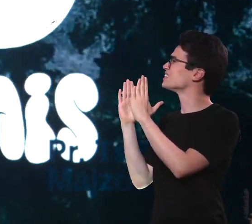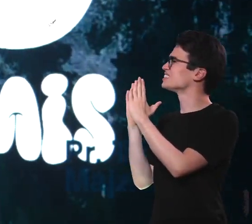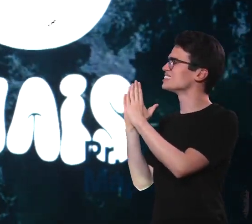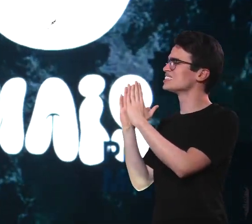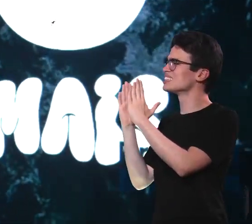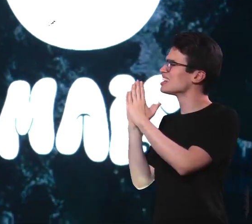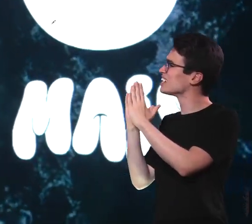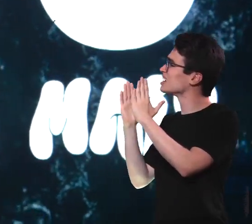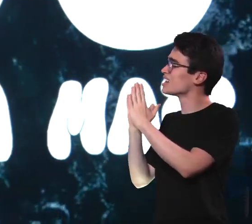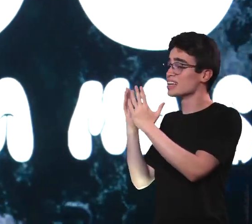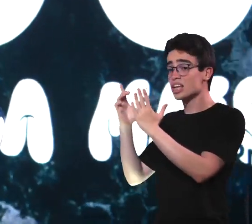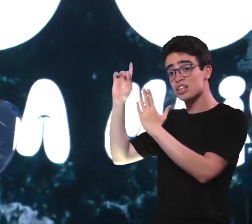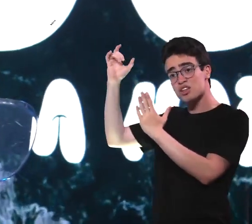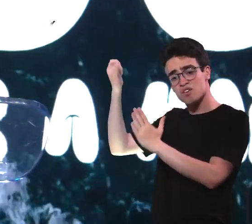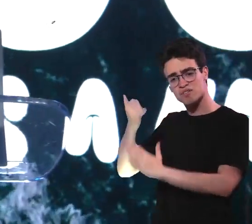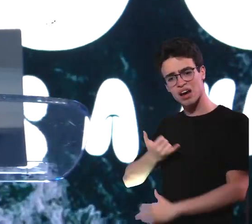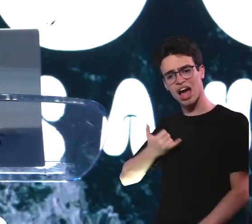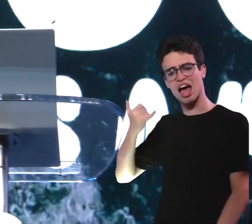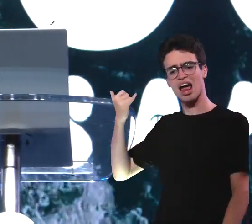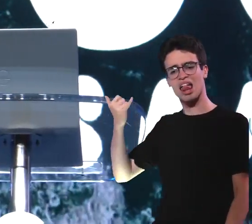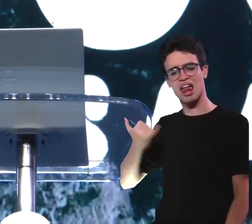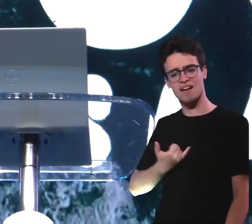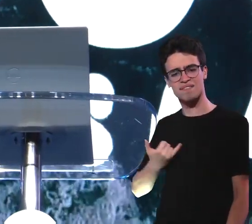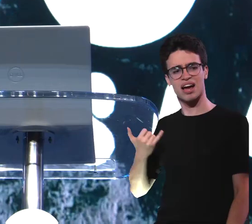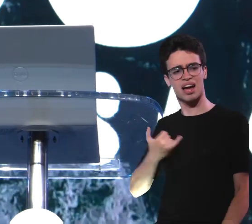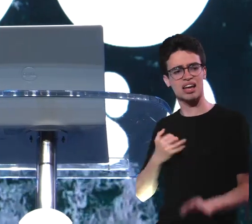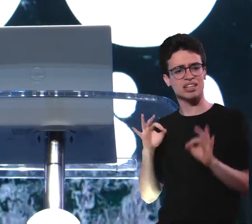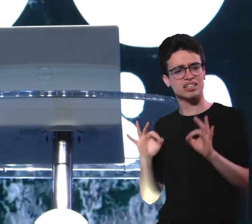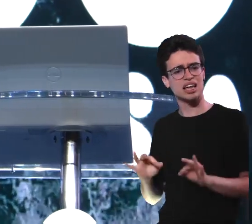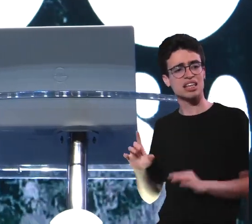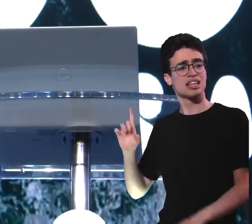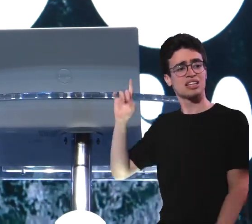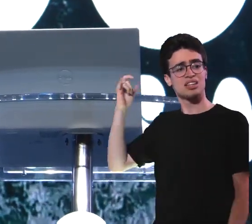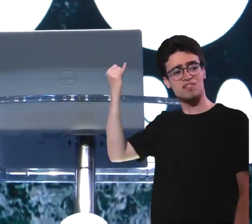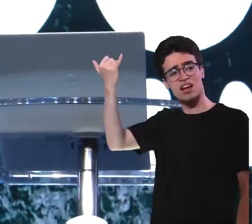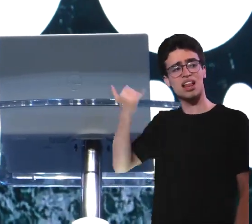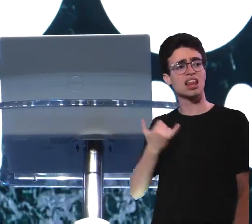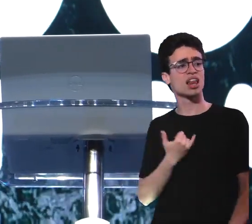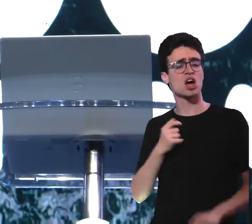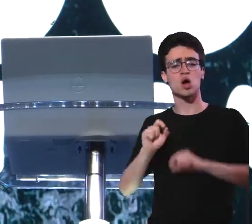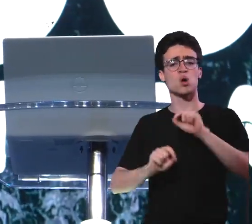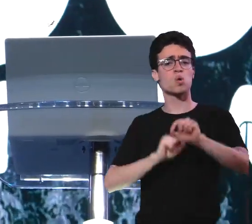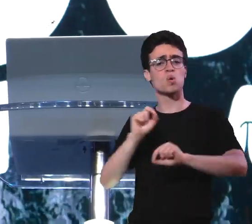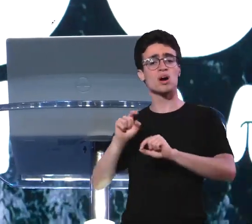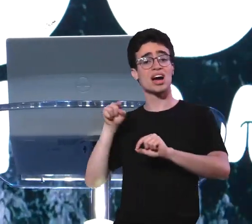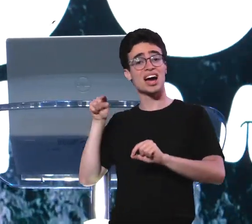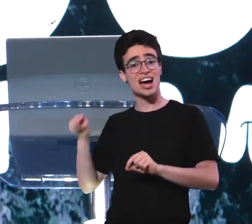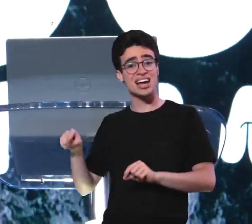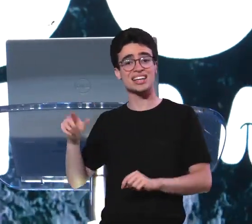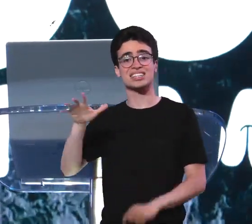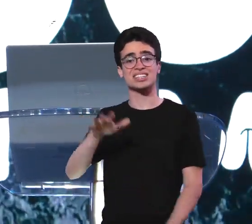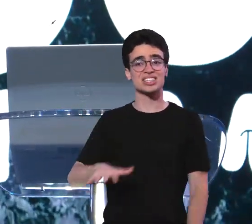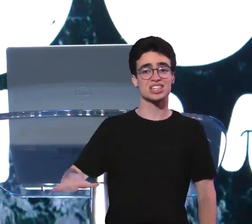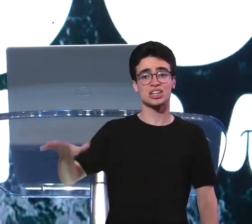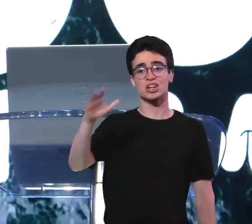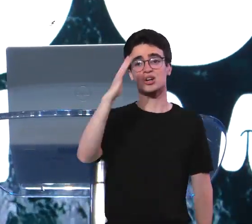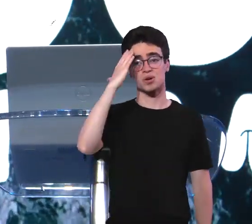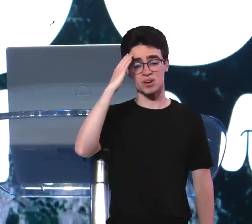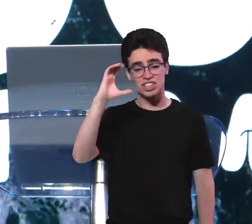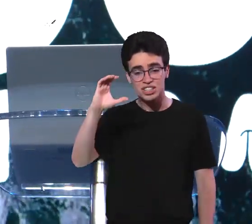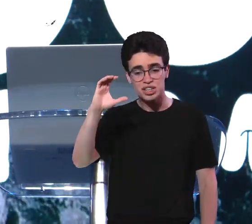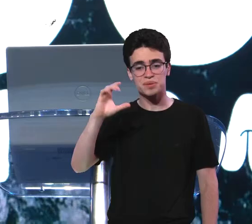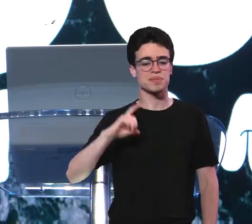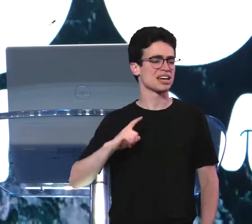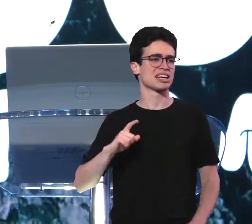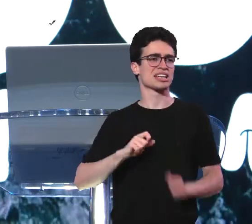a visão do ministério. E foi interessante que a visão que Deus deu é que os adolescentes sairiam pela cidade e levariam vida